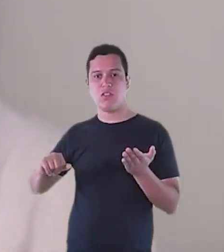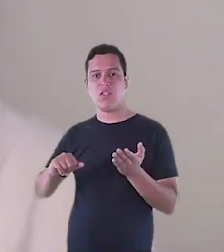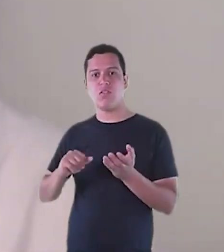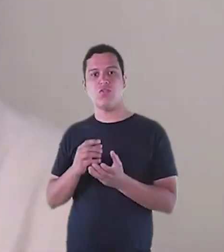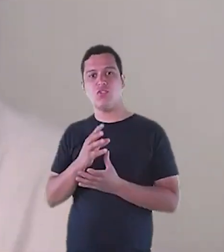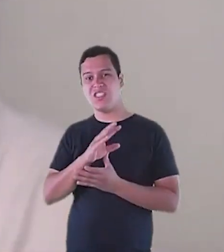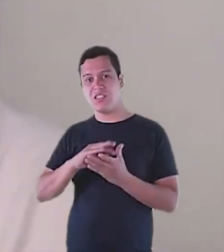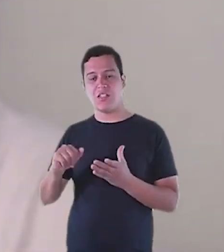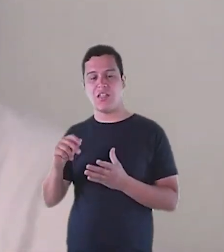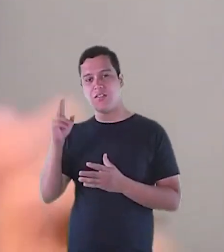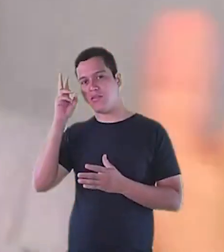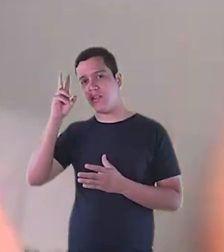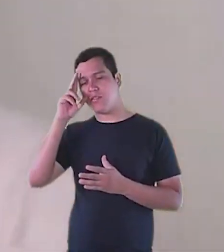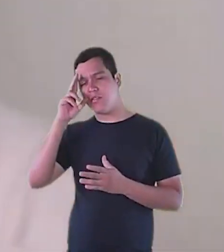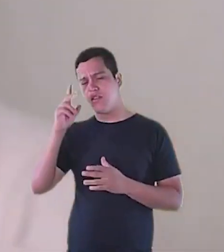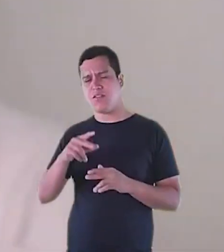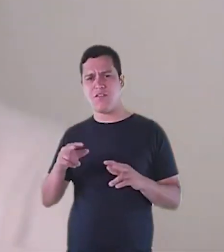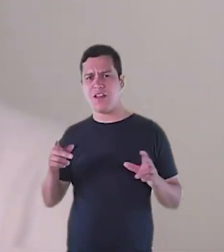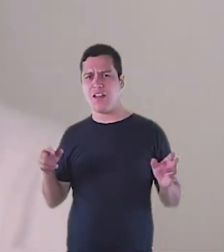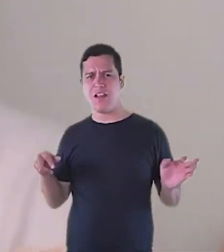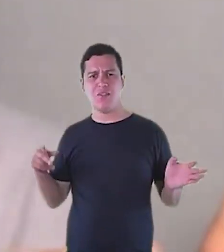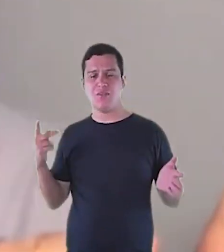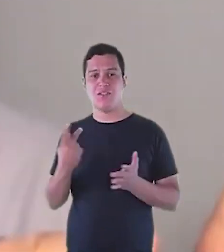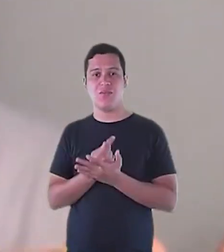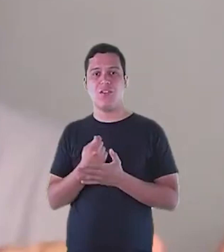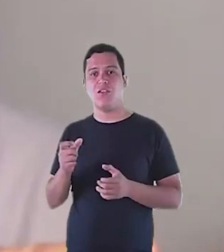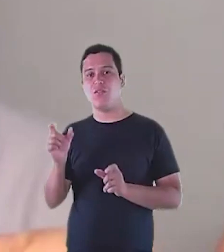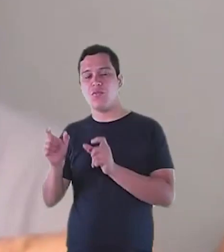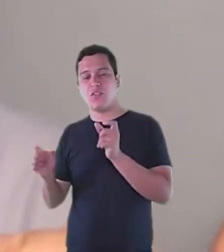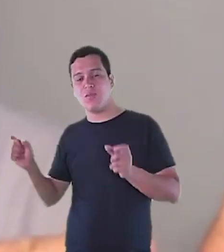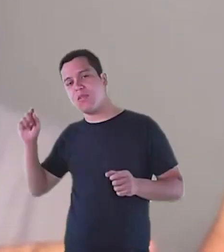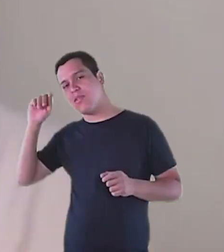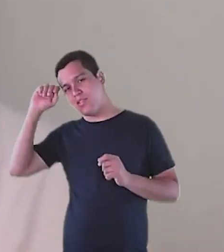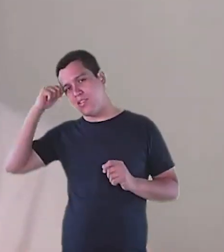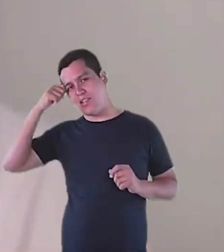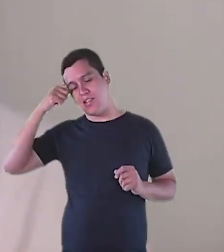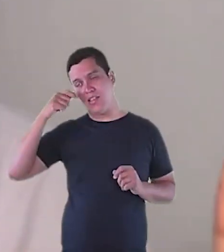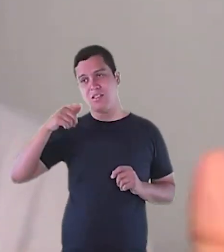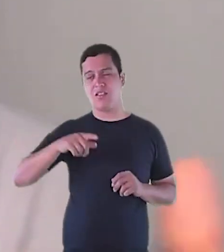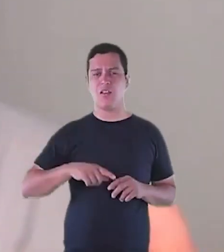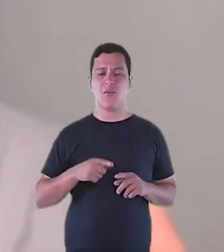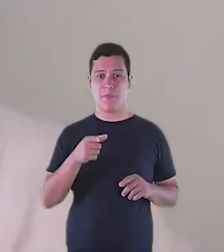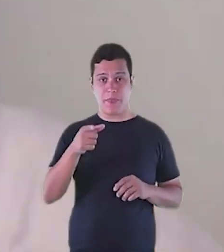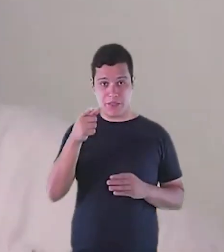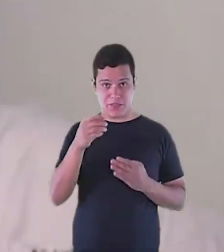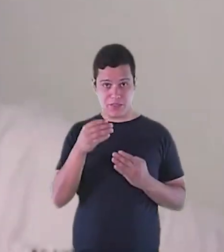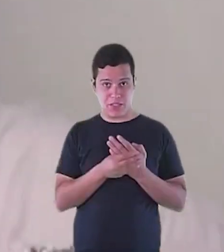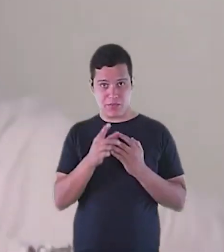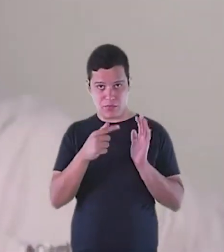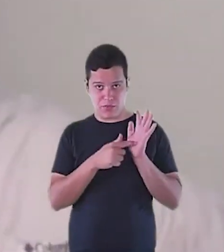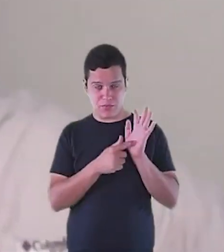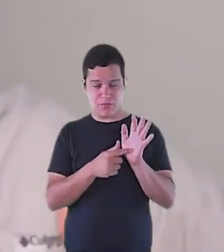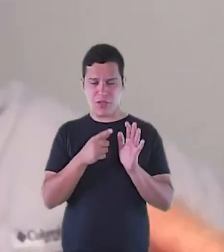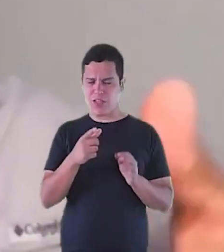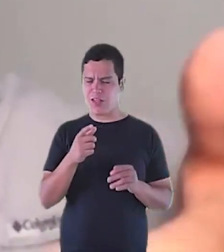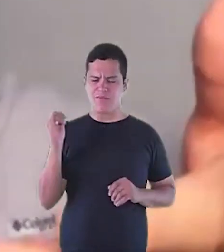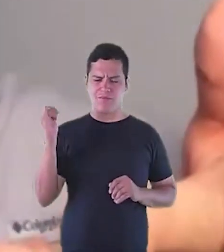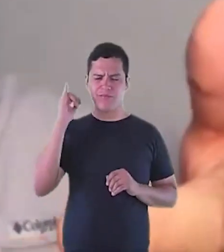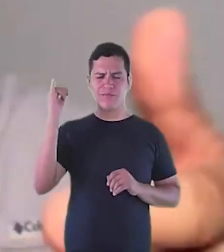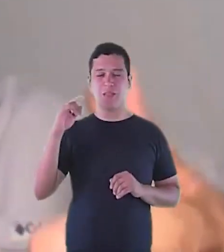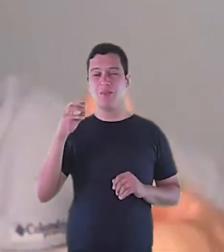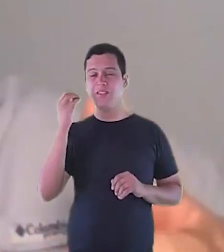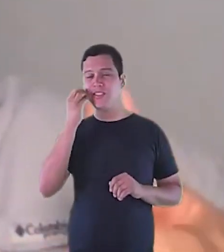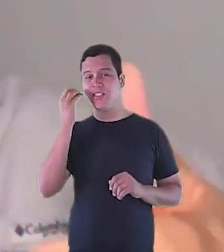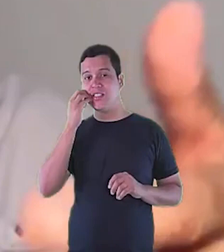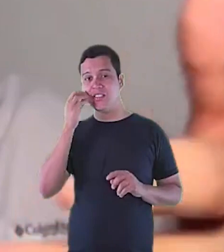hoje. Então, concordo com você. Essa enciclopédia negra é valiosíssima, justamente porque ela tenta